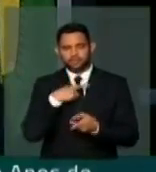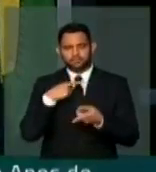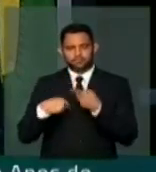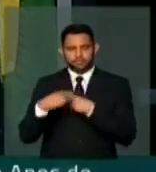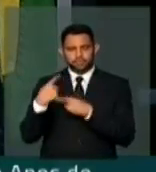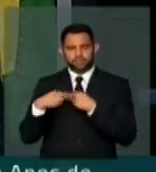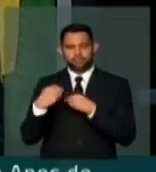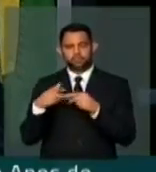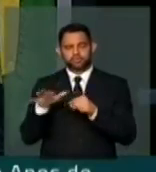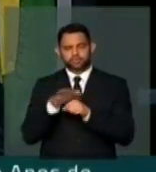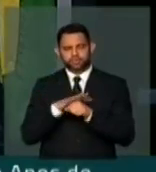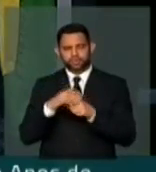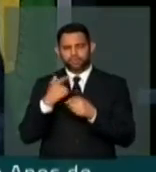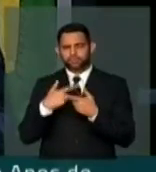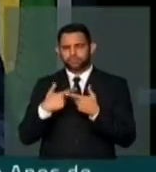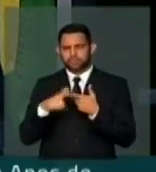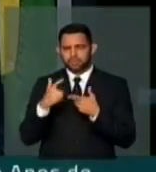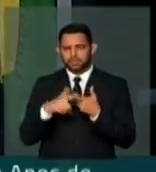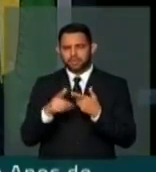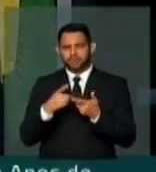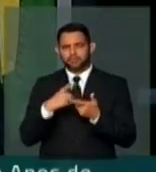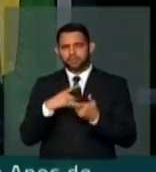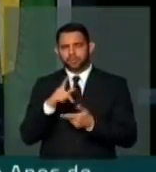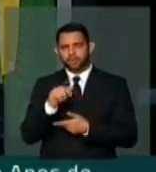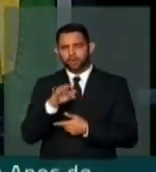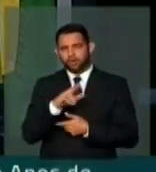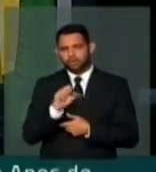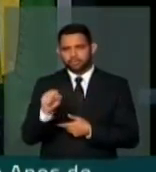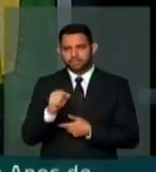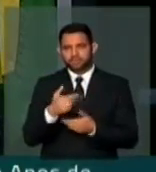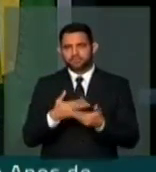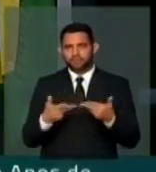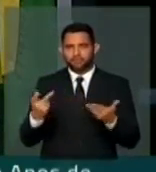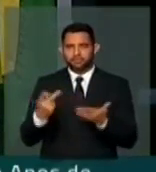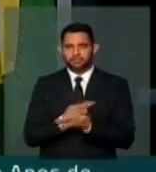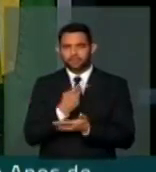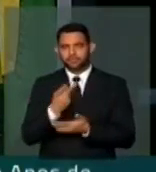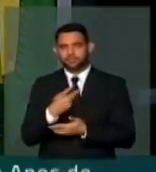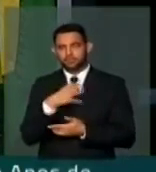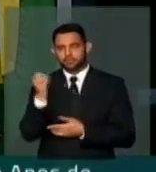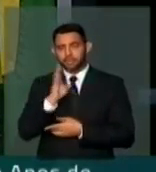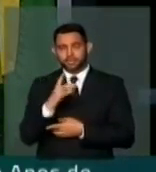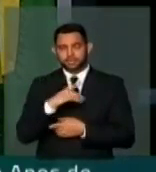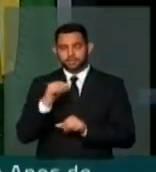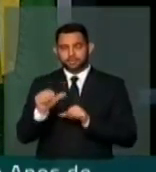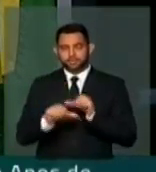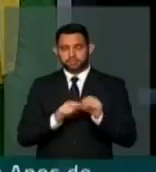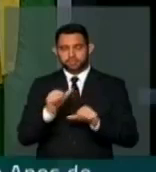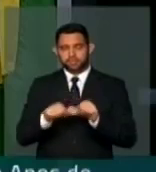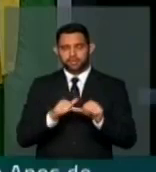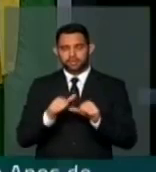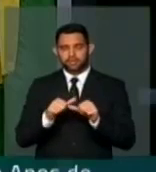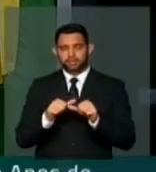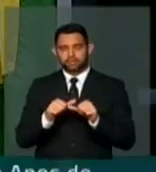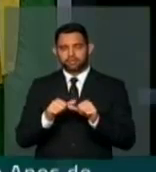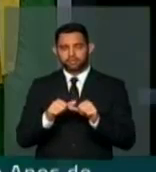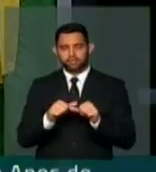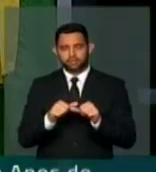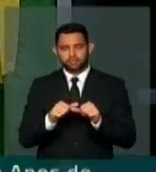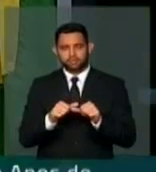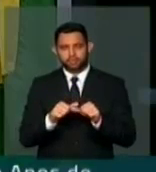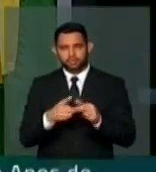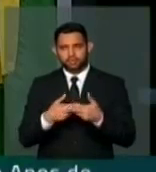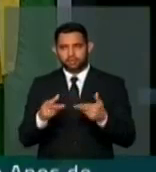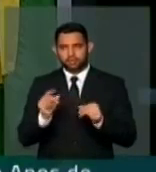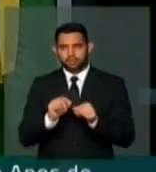retrógrados, cheios de crise, de golpes. O Brasil pode evoluir para uma reforma administrativa